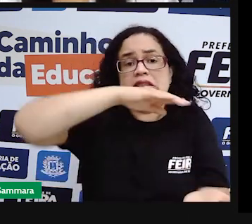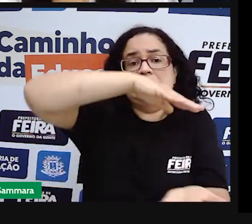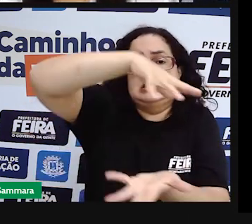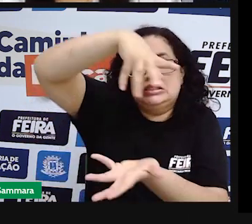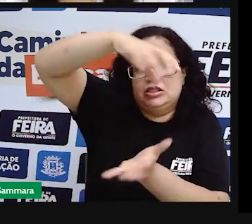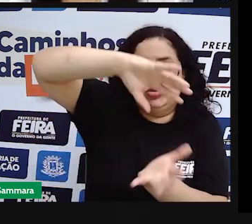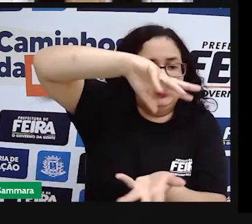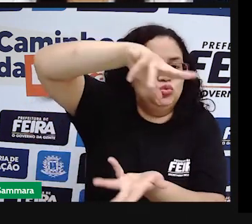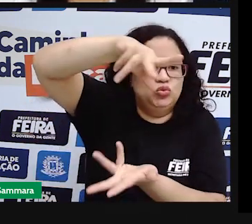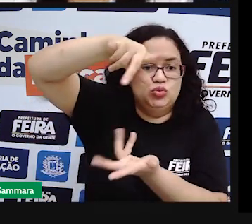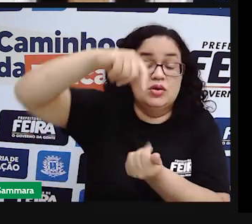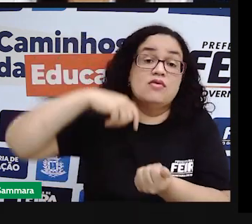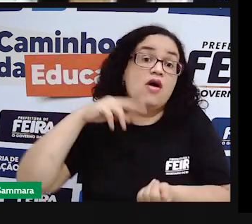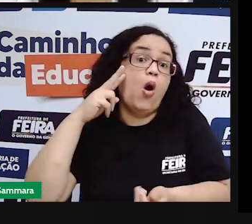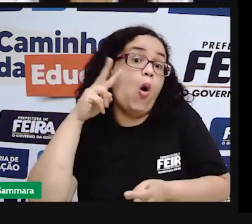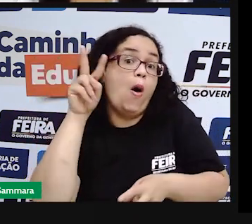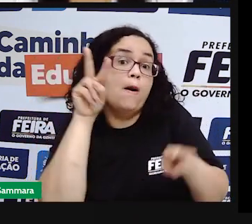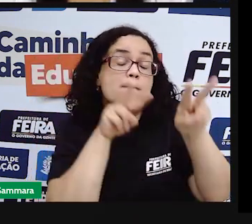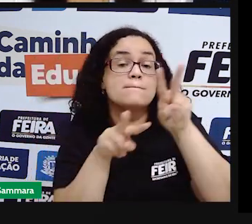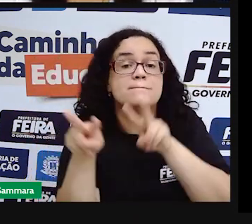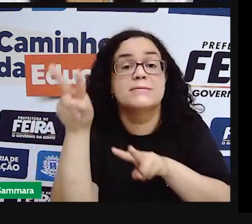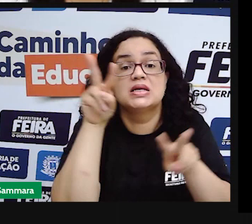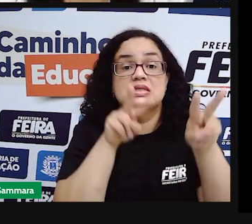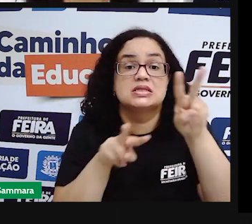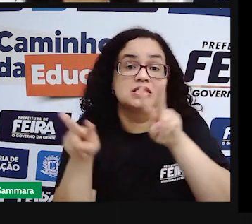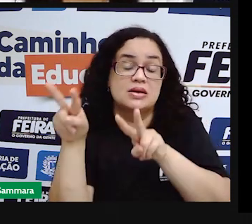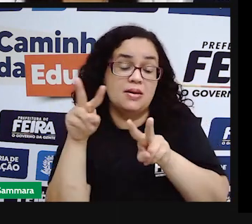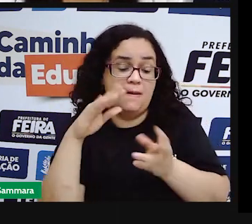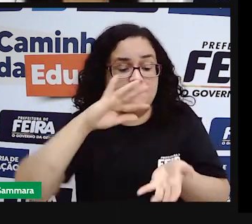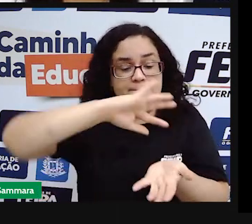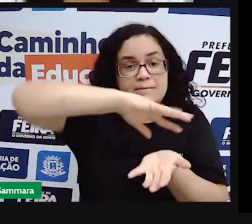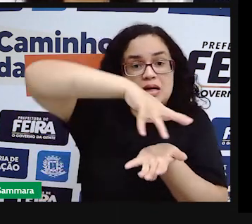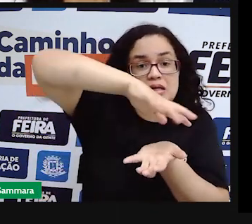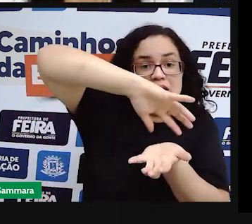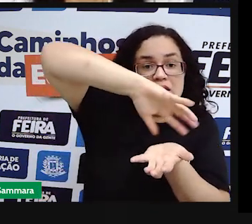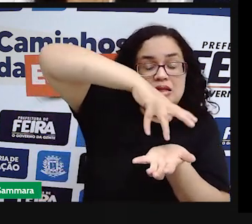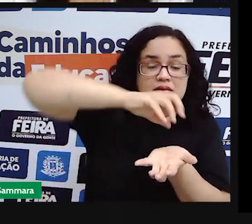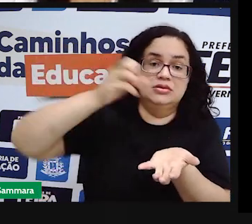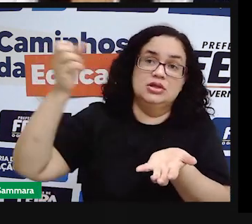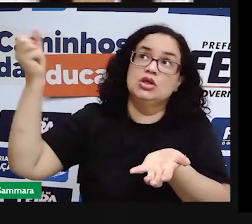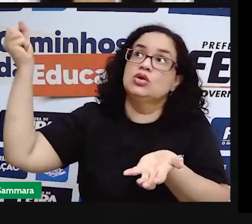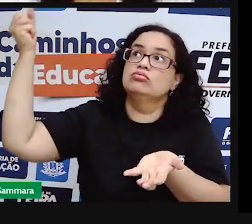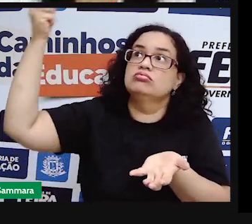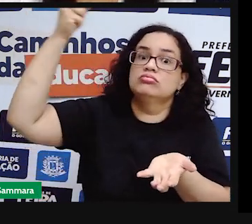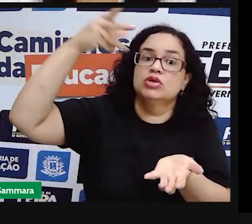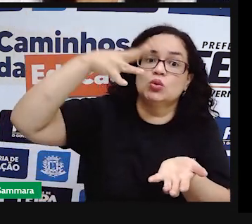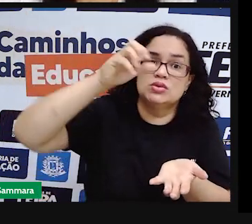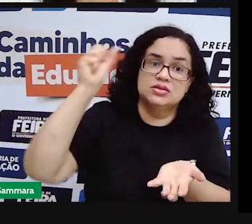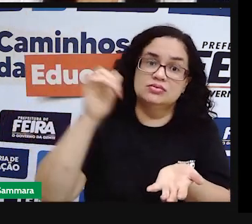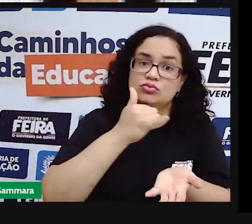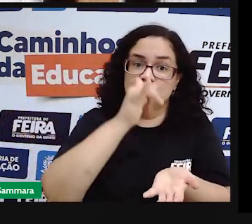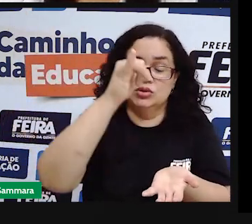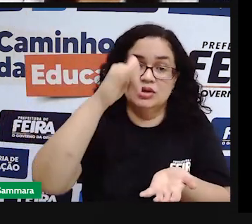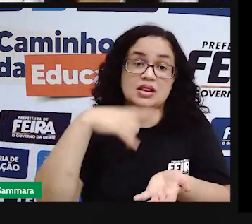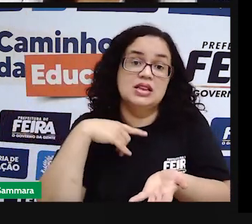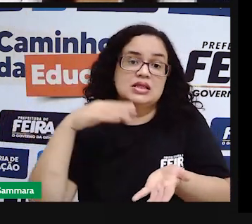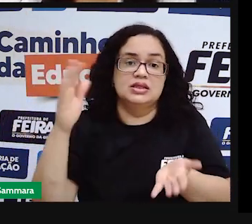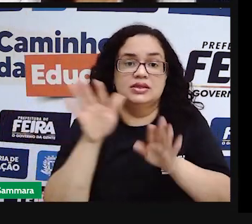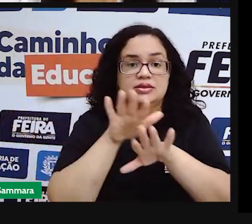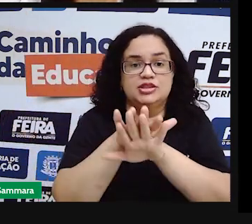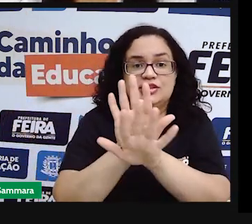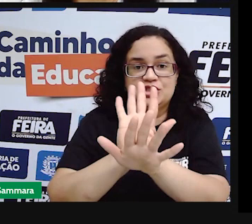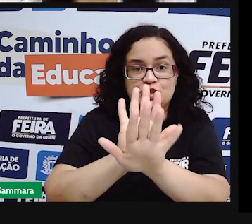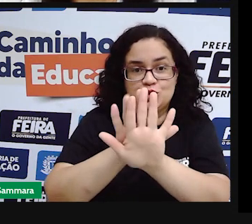né? Estamos observando aí que um lado do planeta está iluminado e o outro lado está na